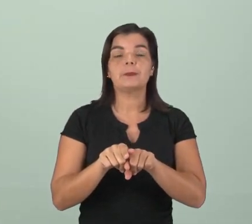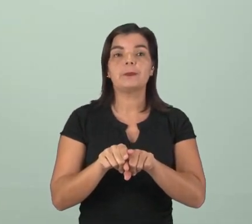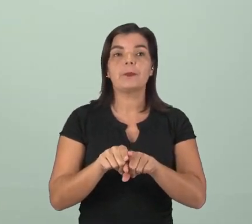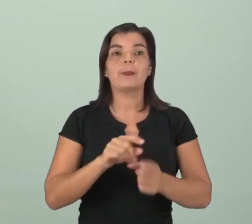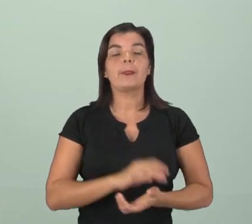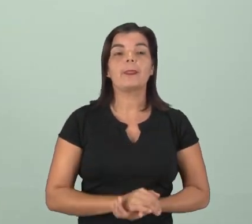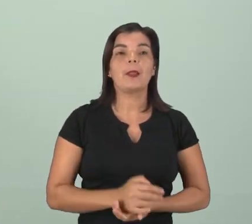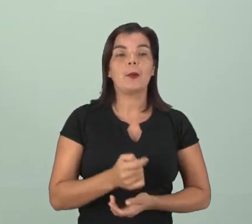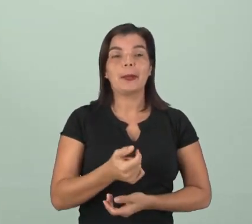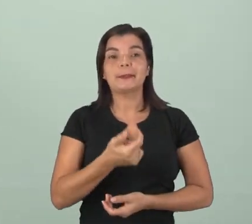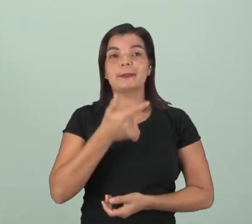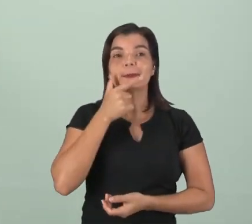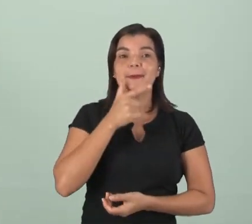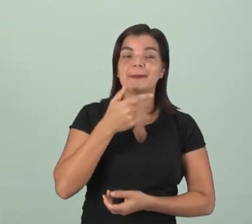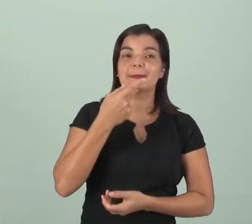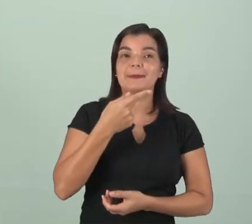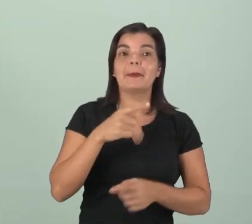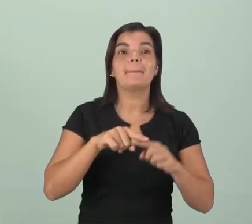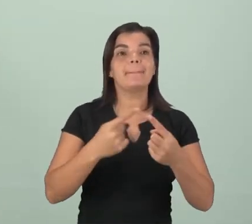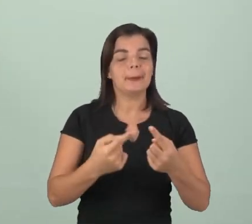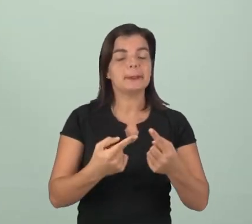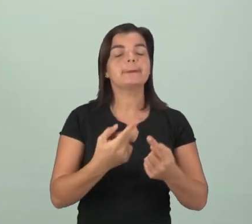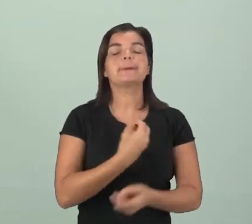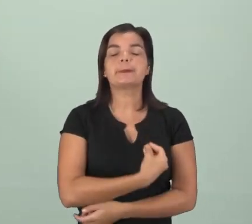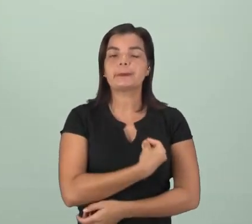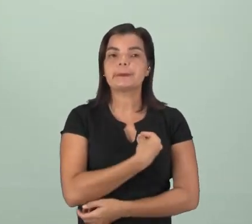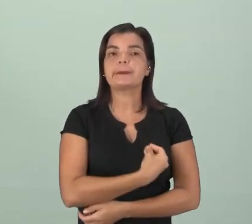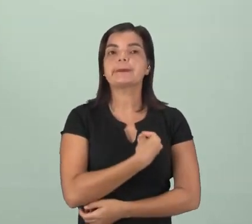quase que a gente não consegue falar, né? Eles estão